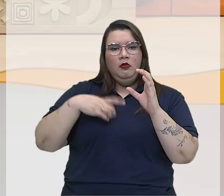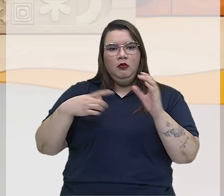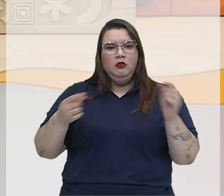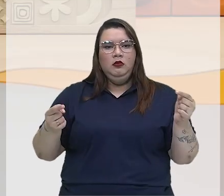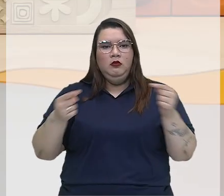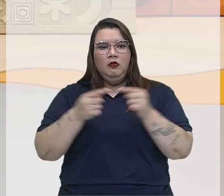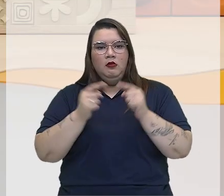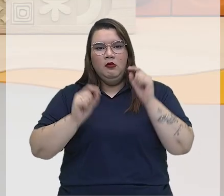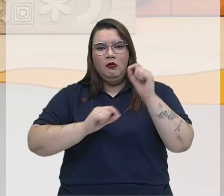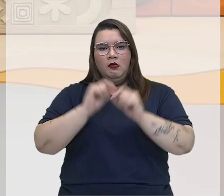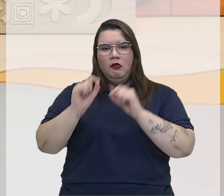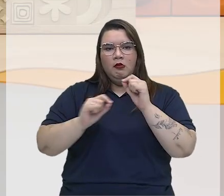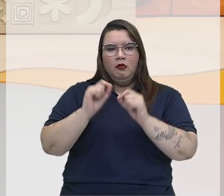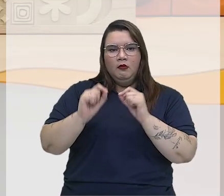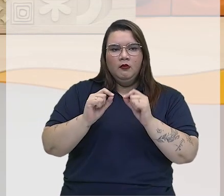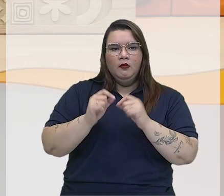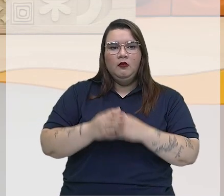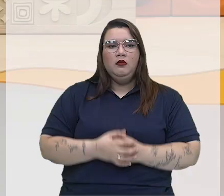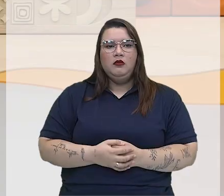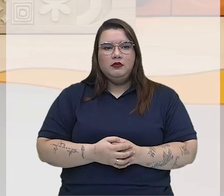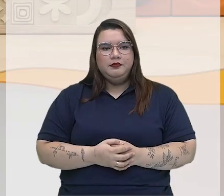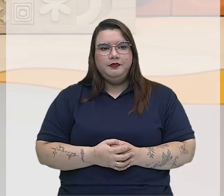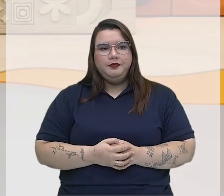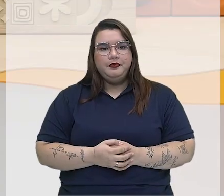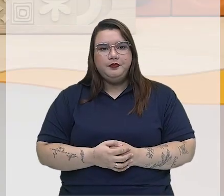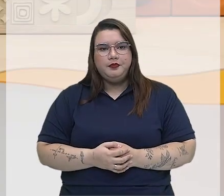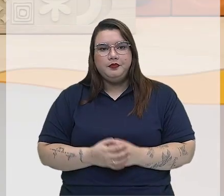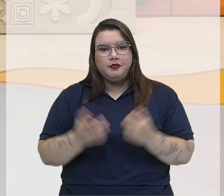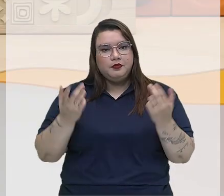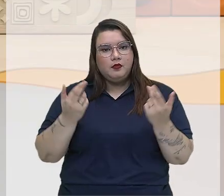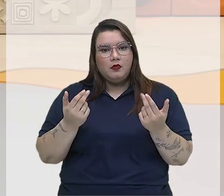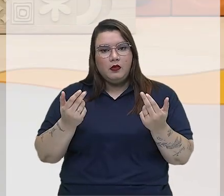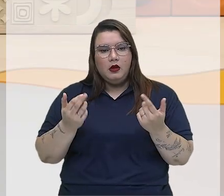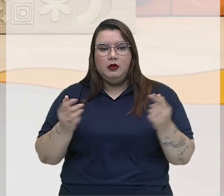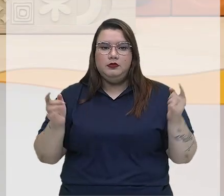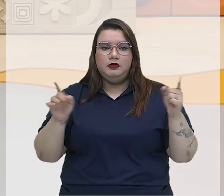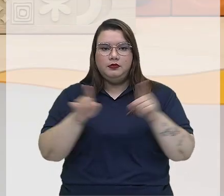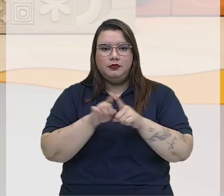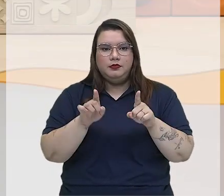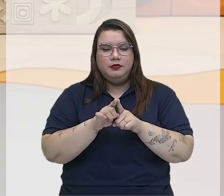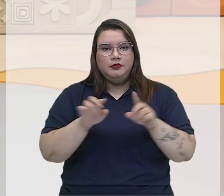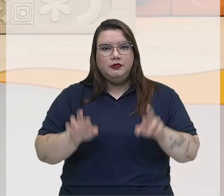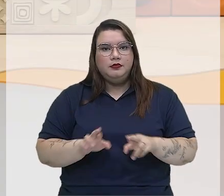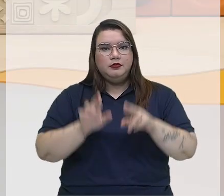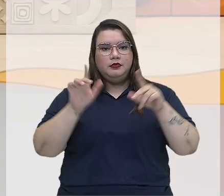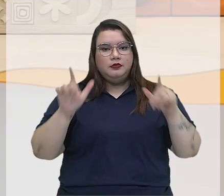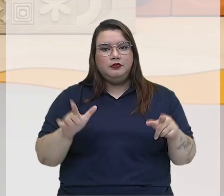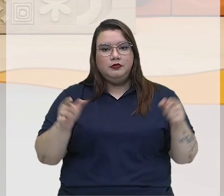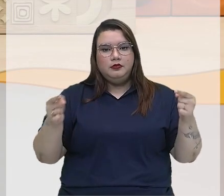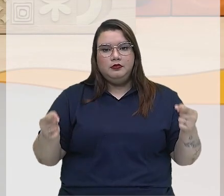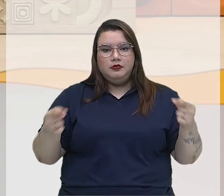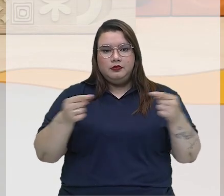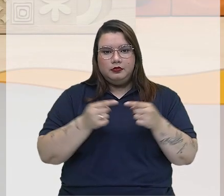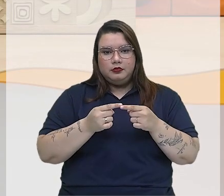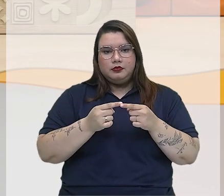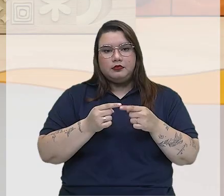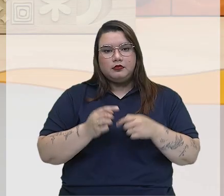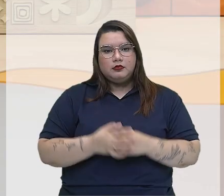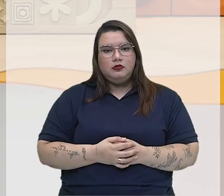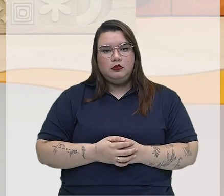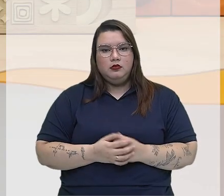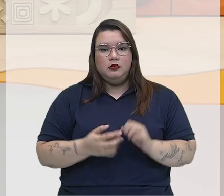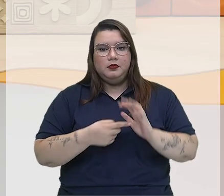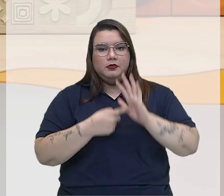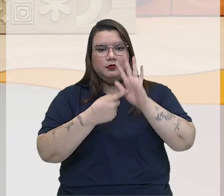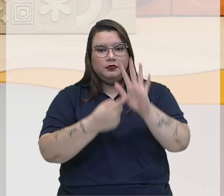características faz com que esse planeta apresente algo igual e também diferente em relação um ao